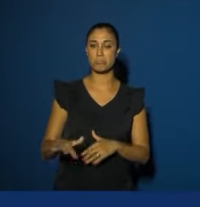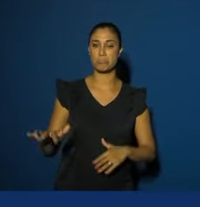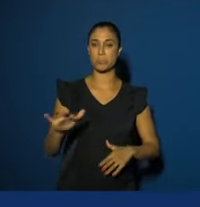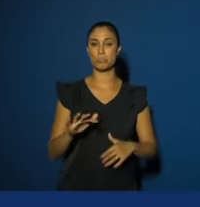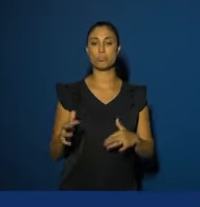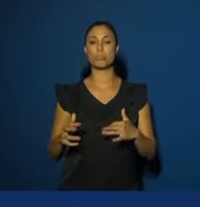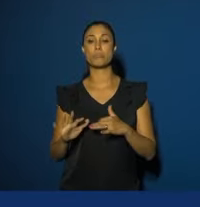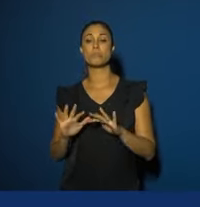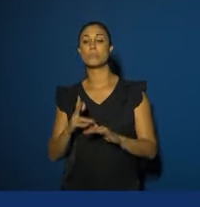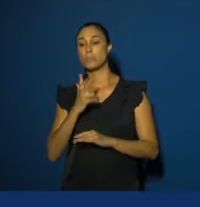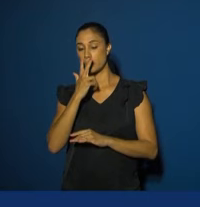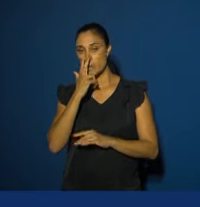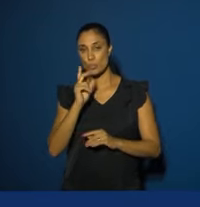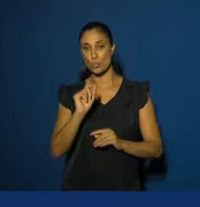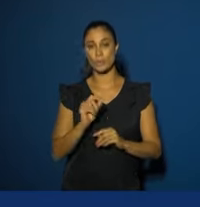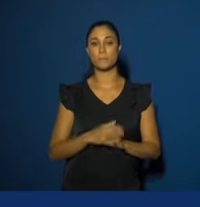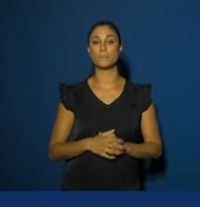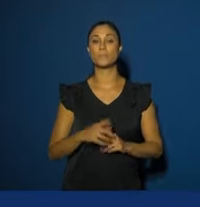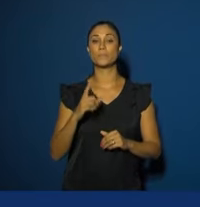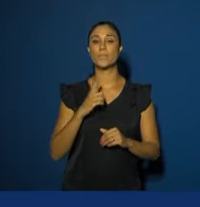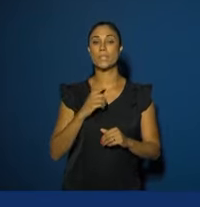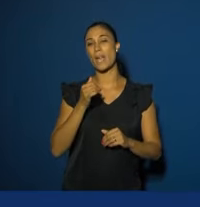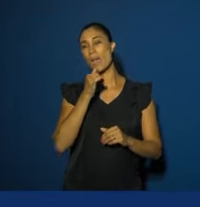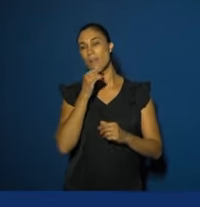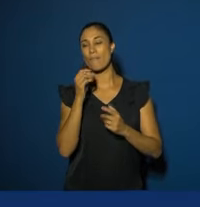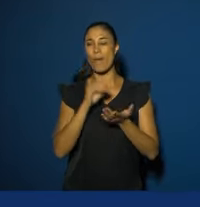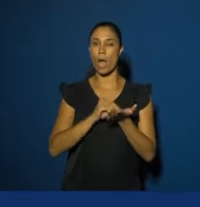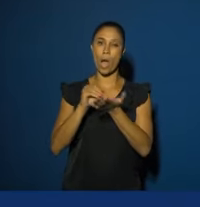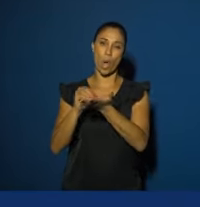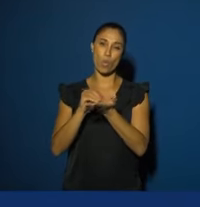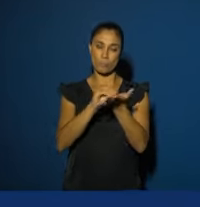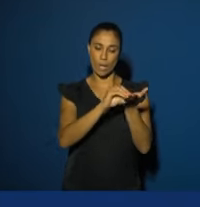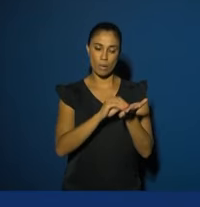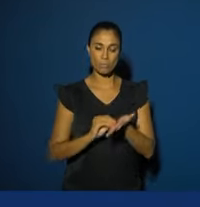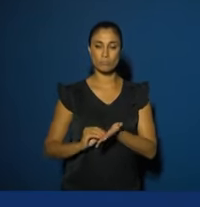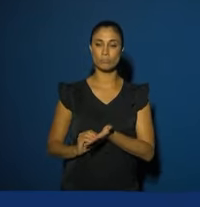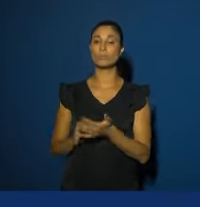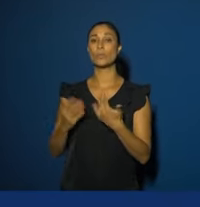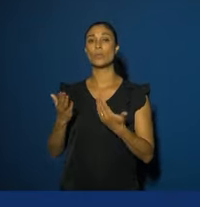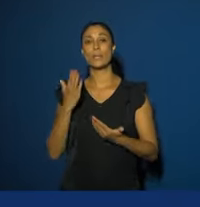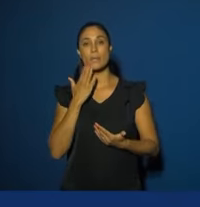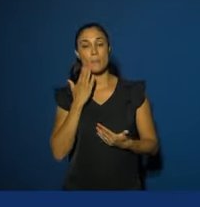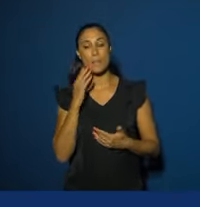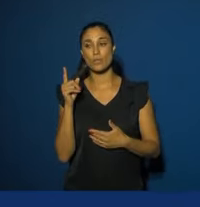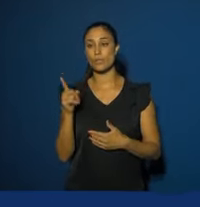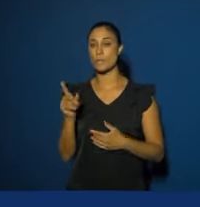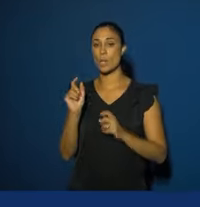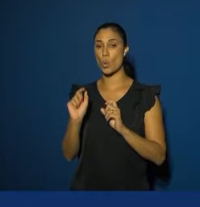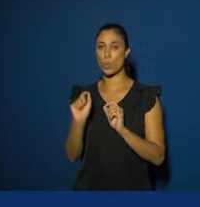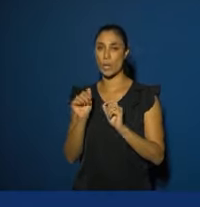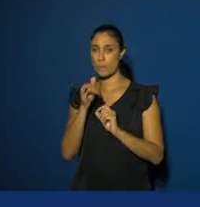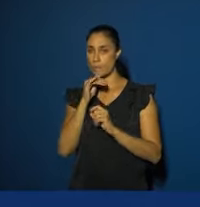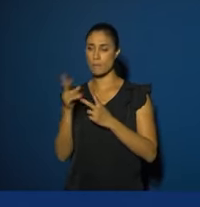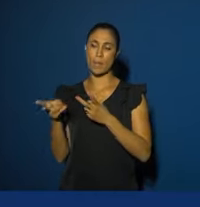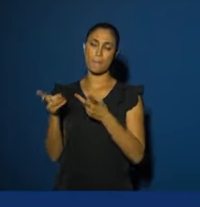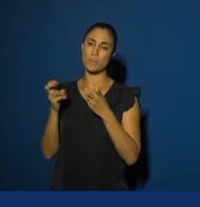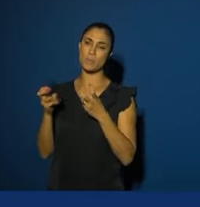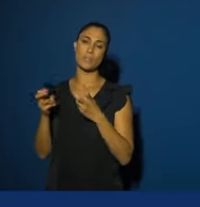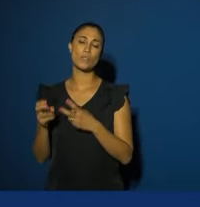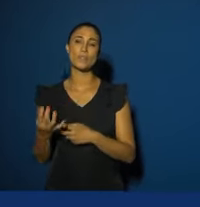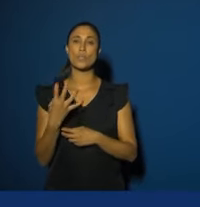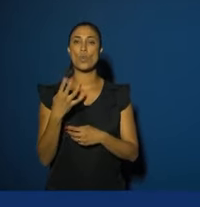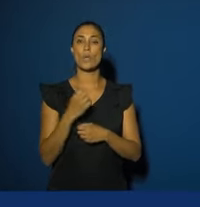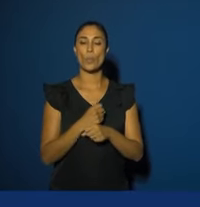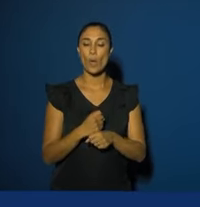todo mas eu acho que ainda tem tem muita ponta solta né n eh Então queria ouvir de você um pouco assim passar um pouco dessa perspectiva desses